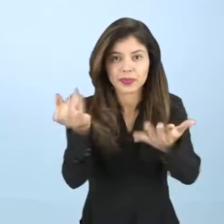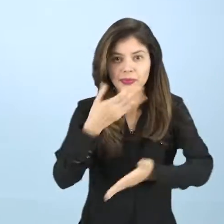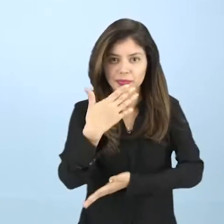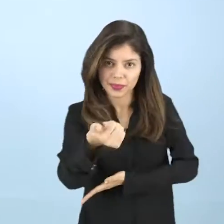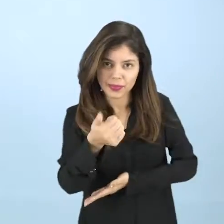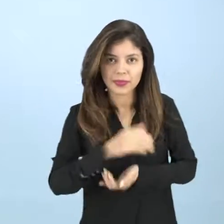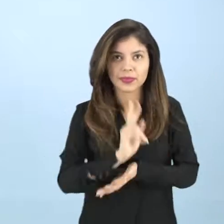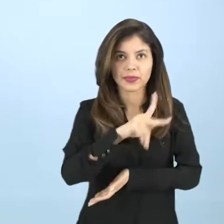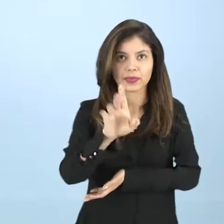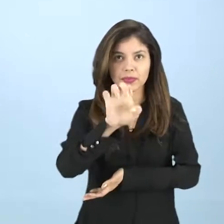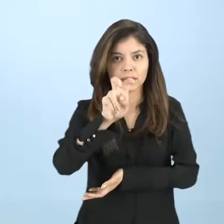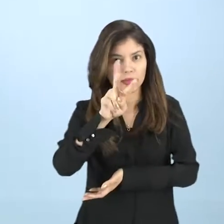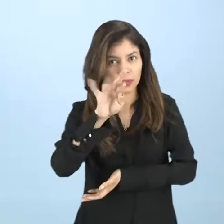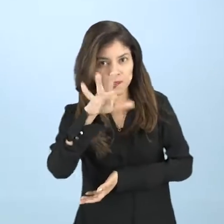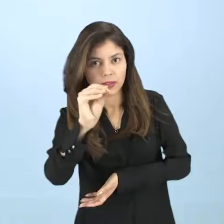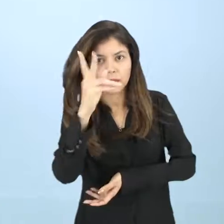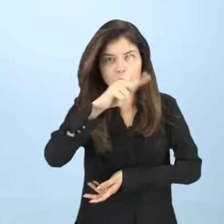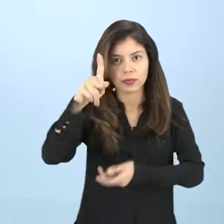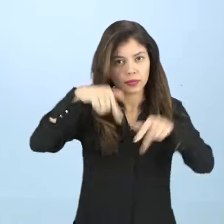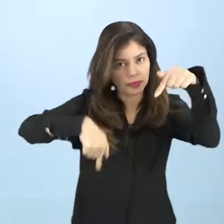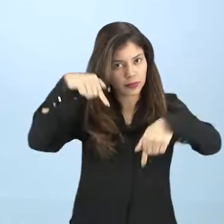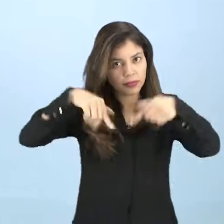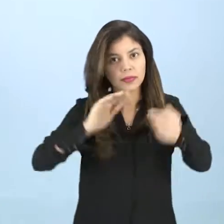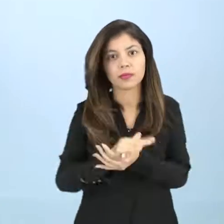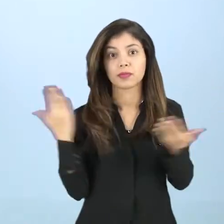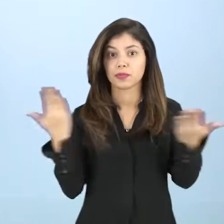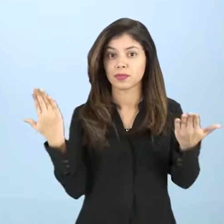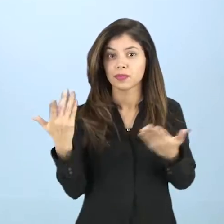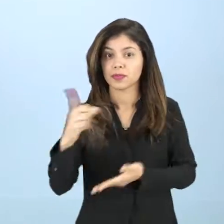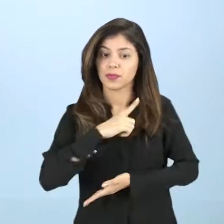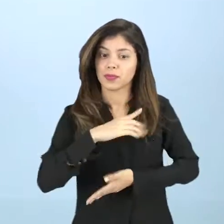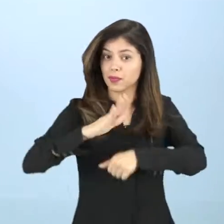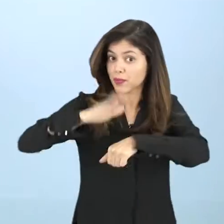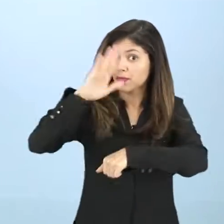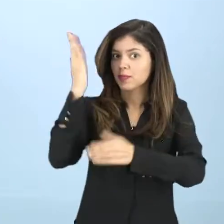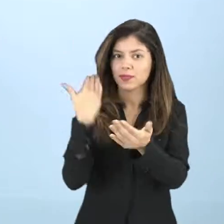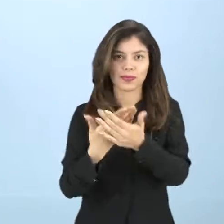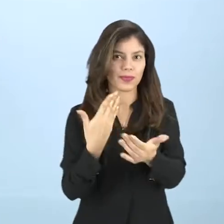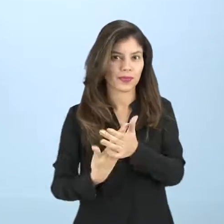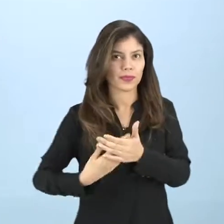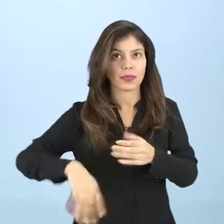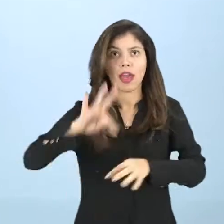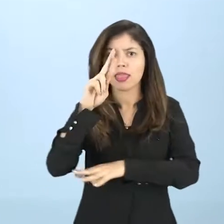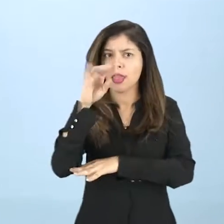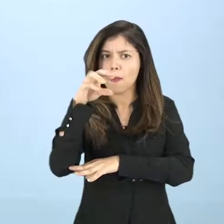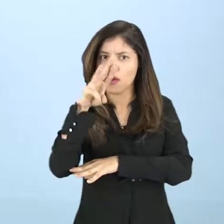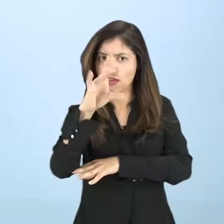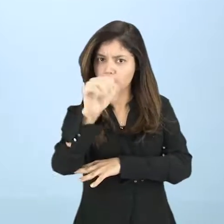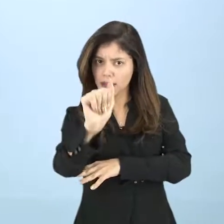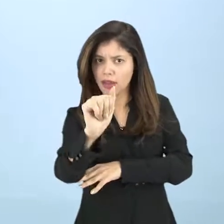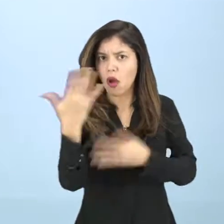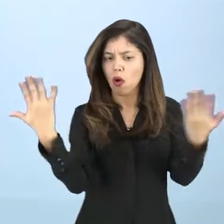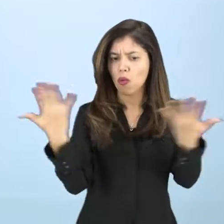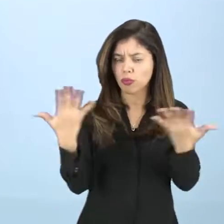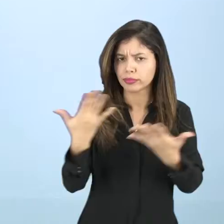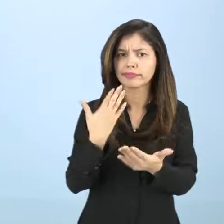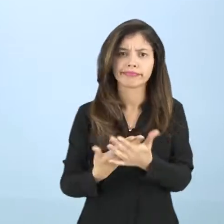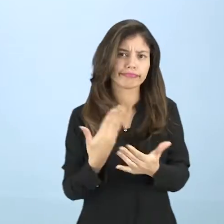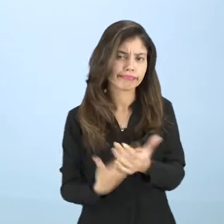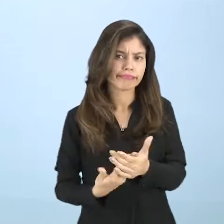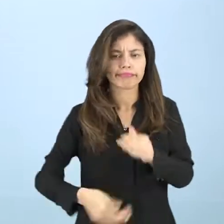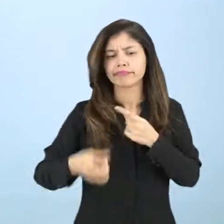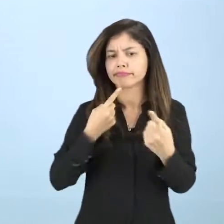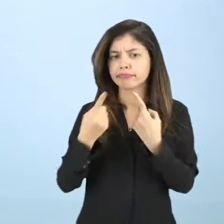Olá pessoal, tudo bem? Sou o professor Everton, professor de Química, e hoje nós teremos mais uma aula sobre termoquímica. Nessa aula,